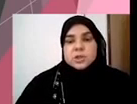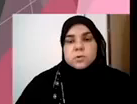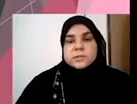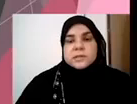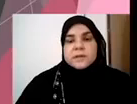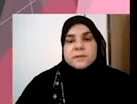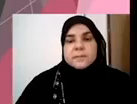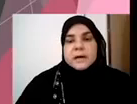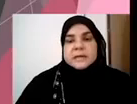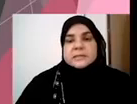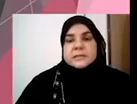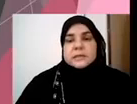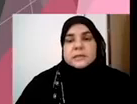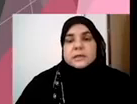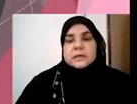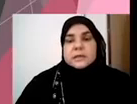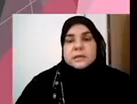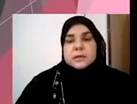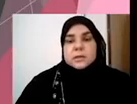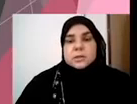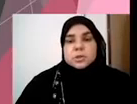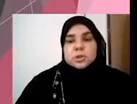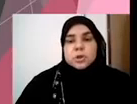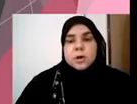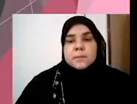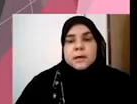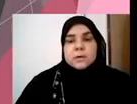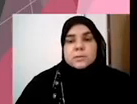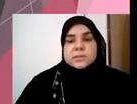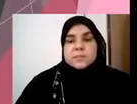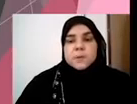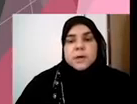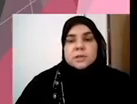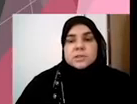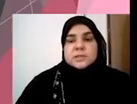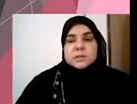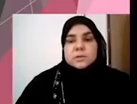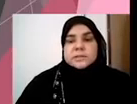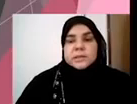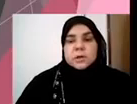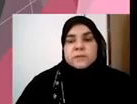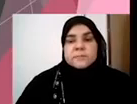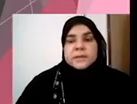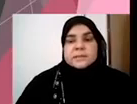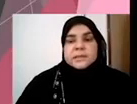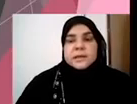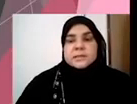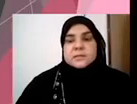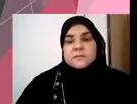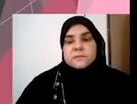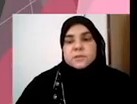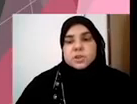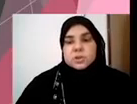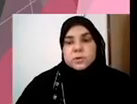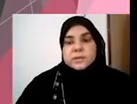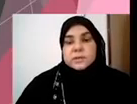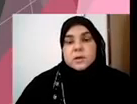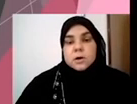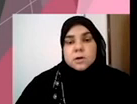base. A gente conserva a base e soma os expoentes. Então, 19 mais 3,